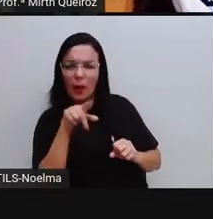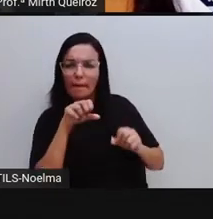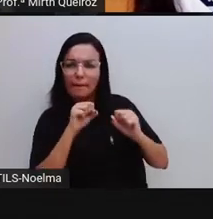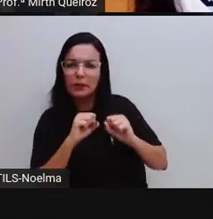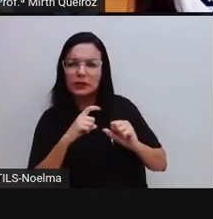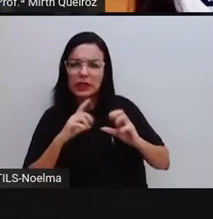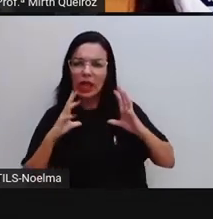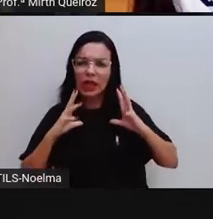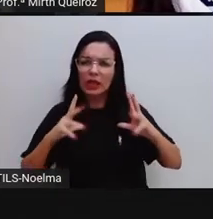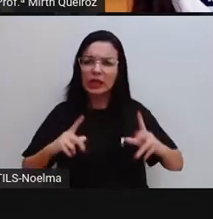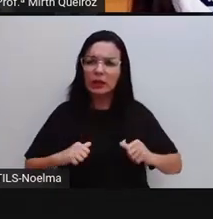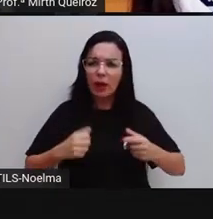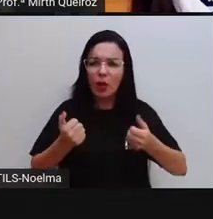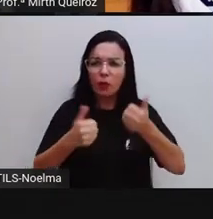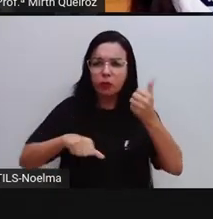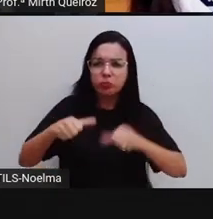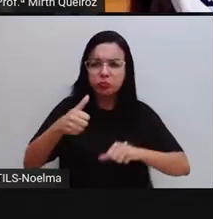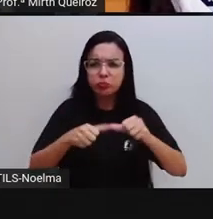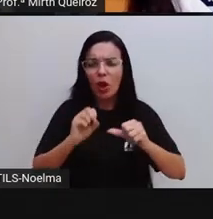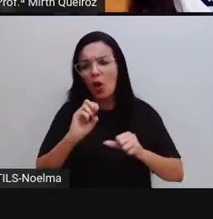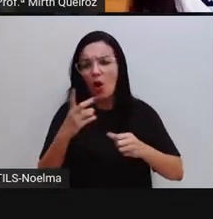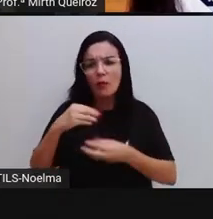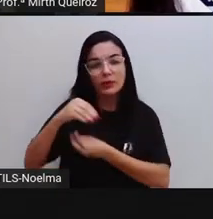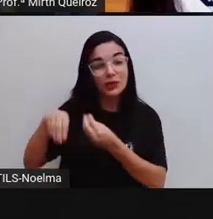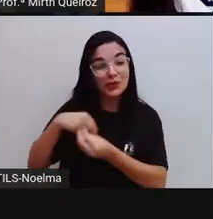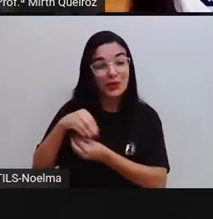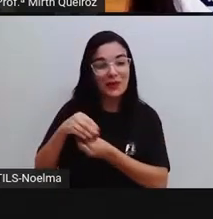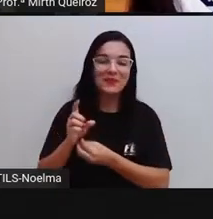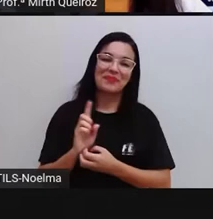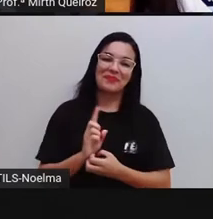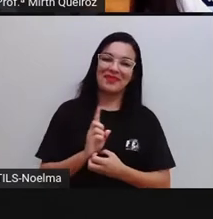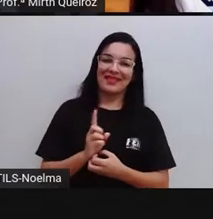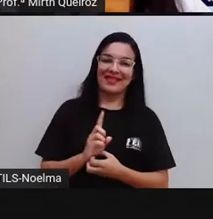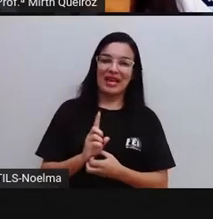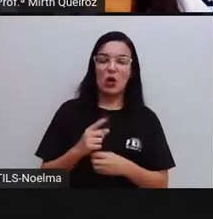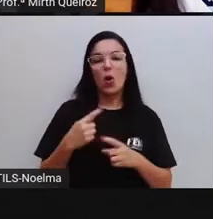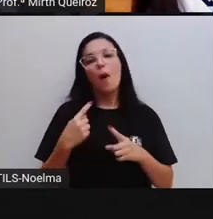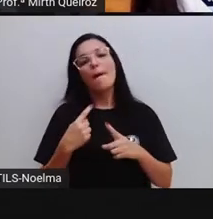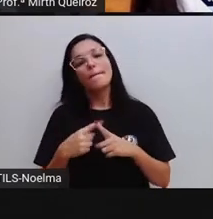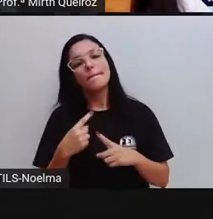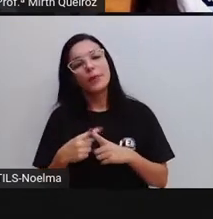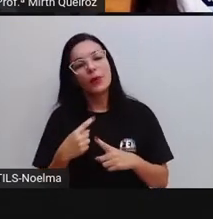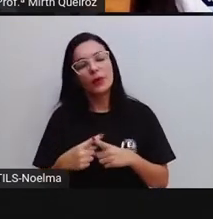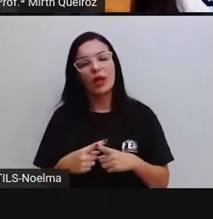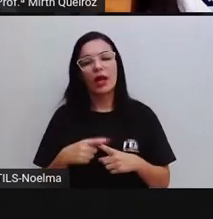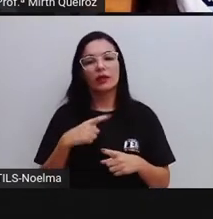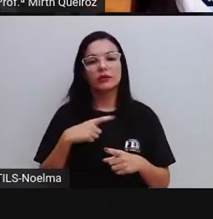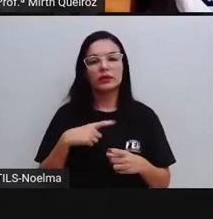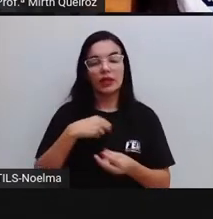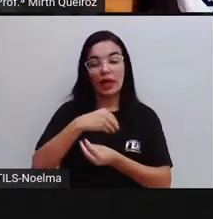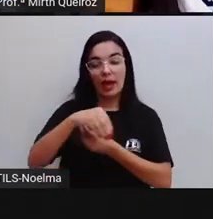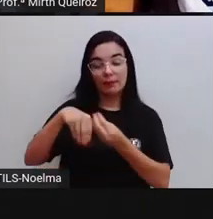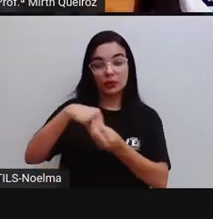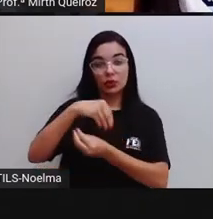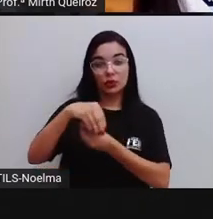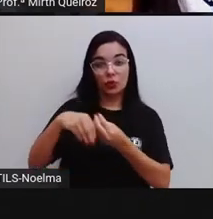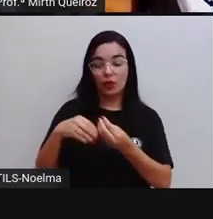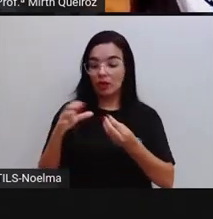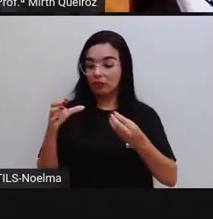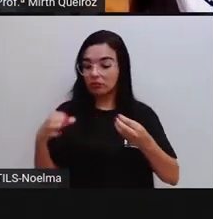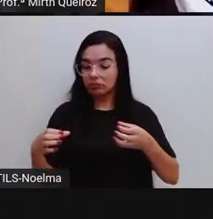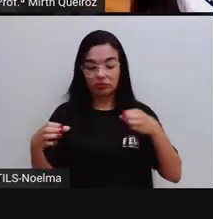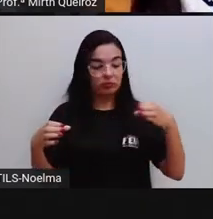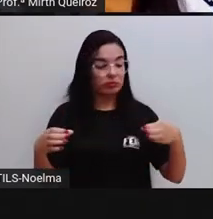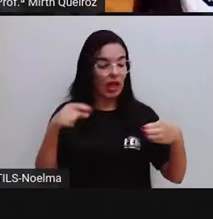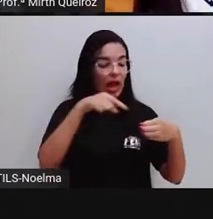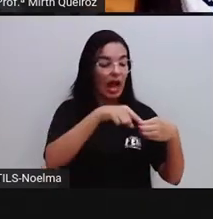trata de uma substância pura ou uma mistura? Não, né? Porque essa mistura, a substância que foi colocada,